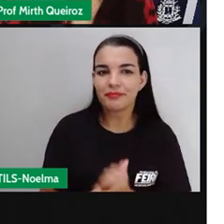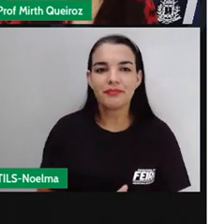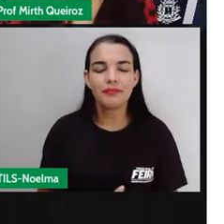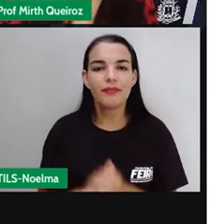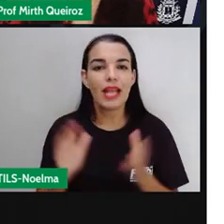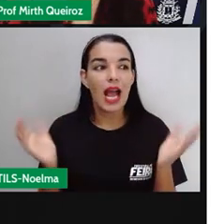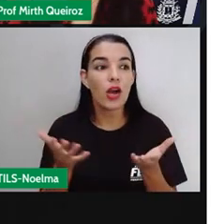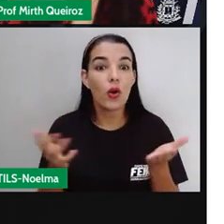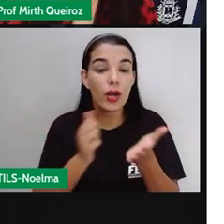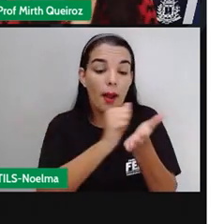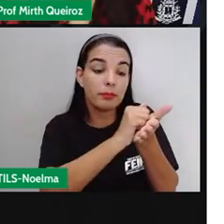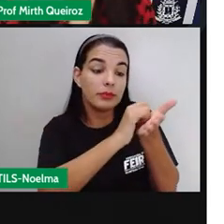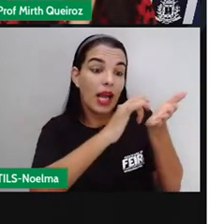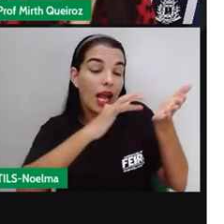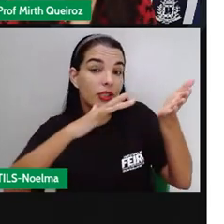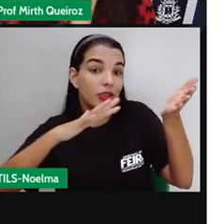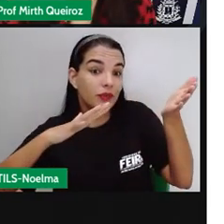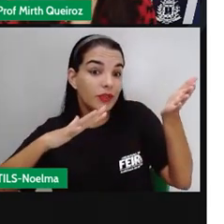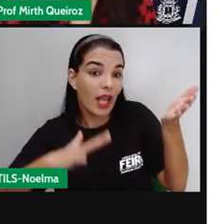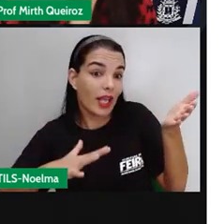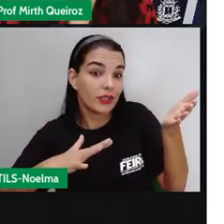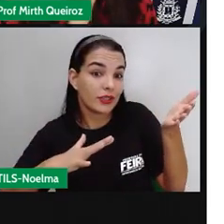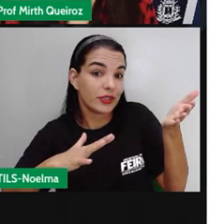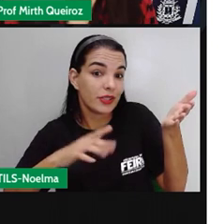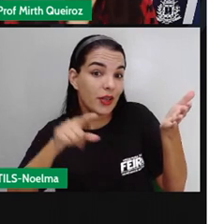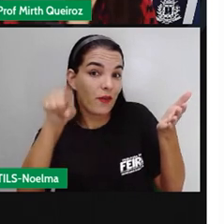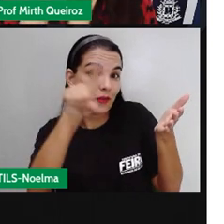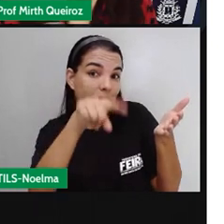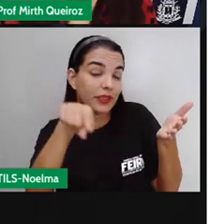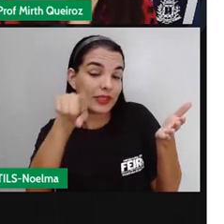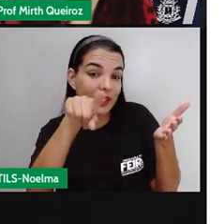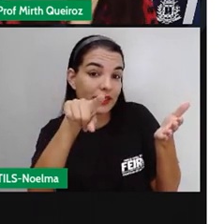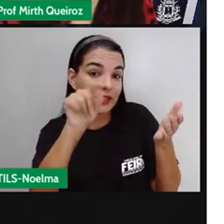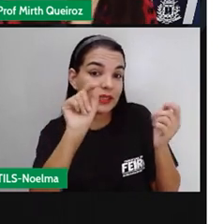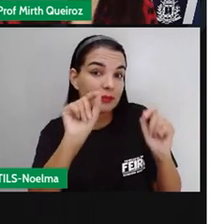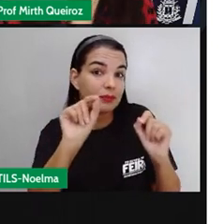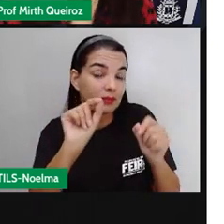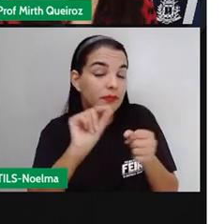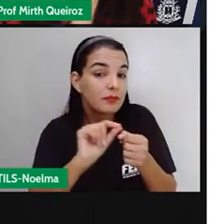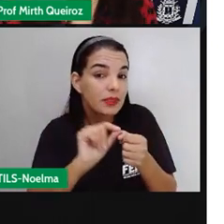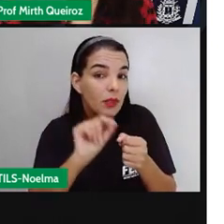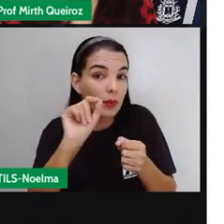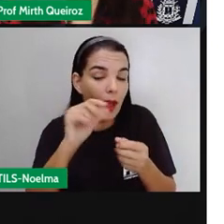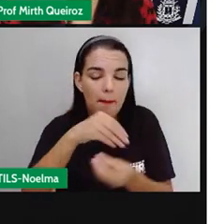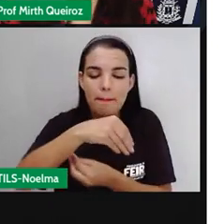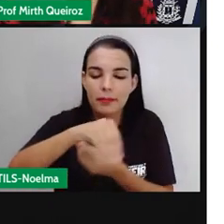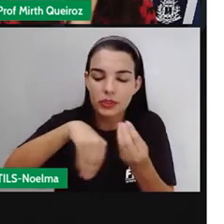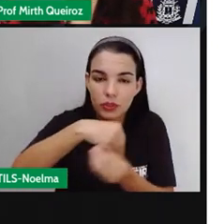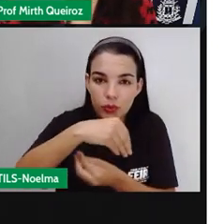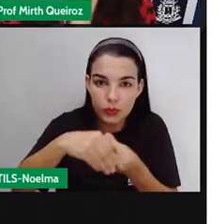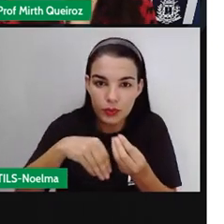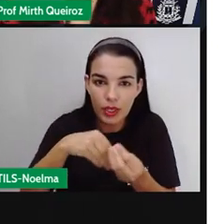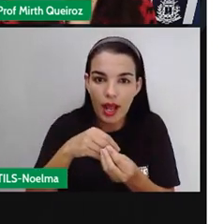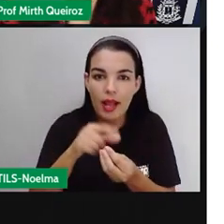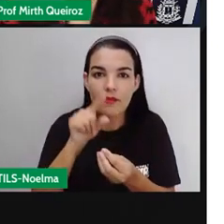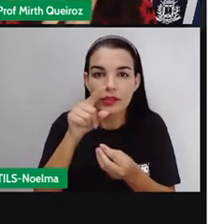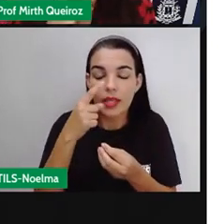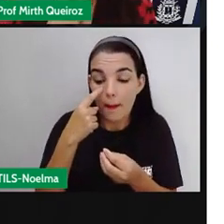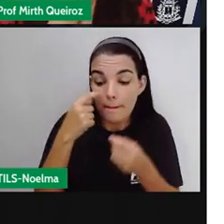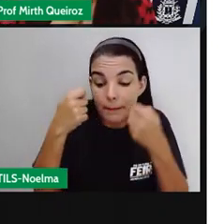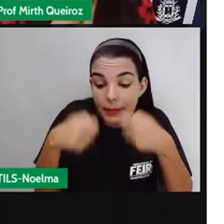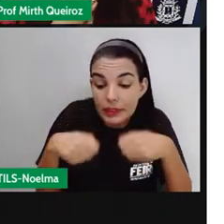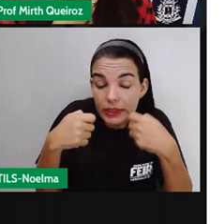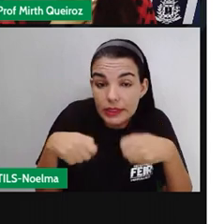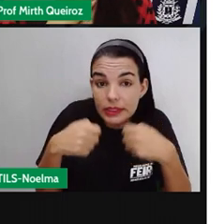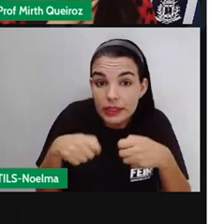nós temos uma proposta de atividade. Vocês deverão realizar uma mistura, né? Realize uma mistura